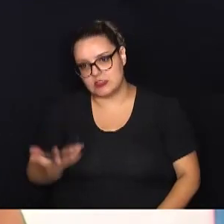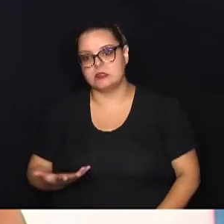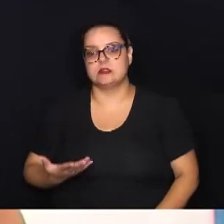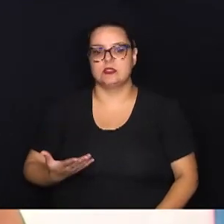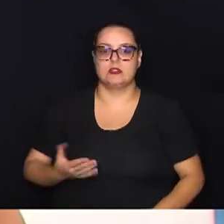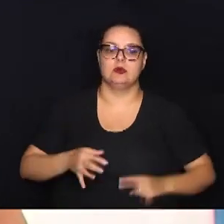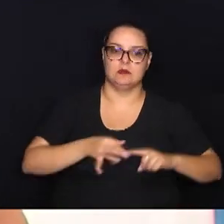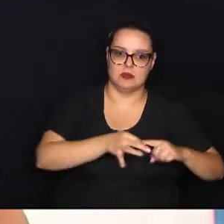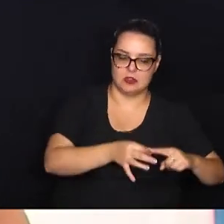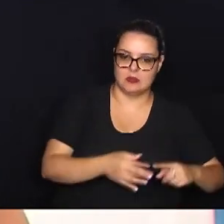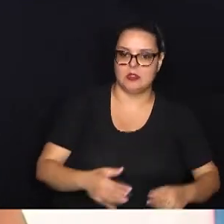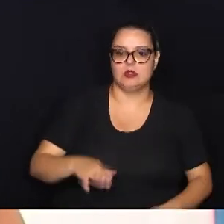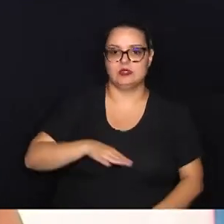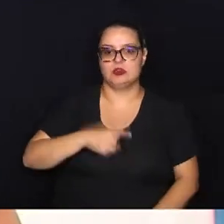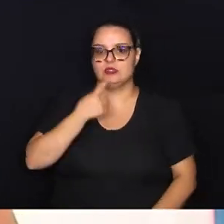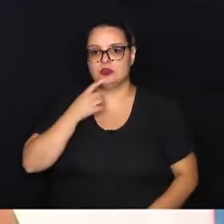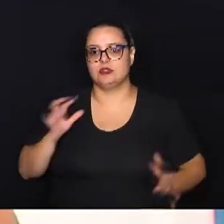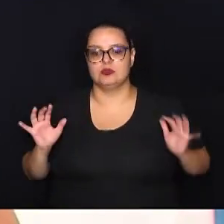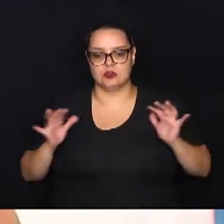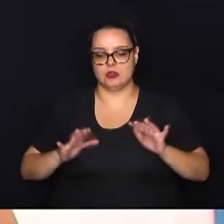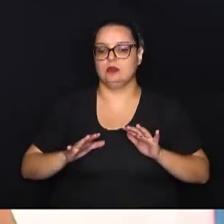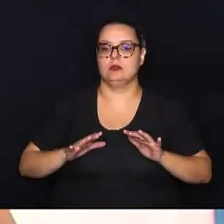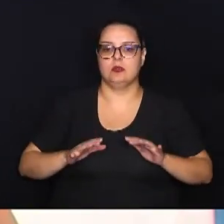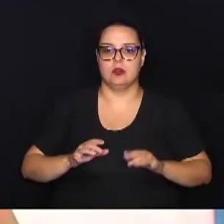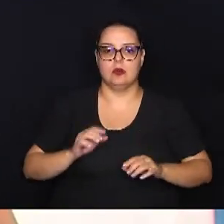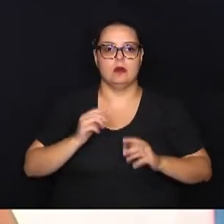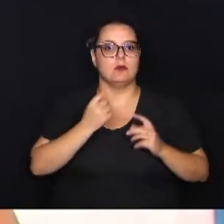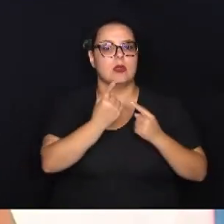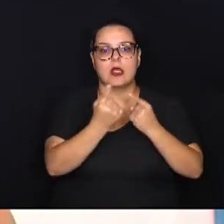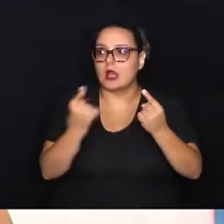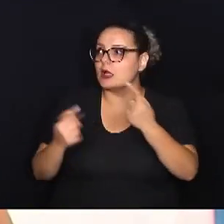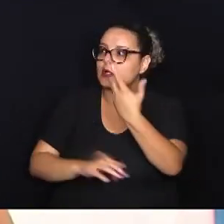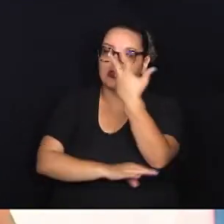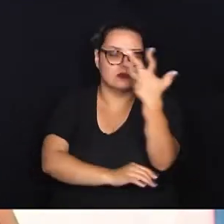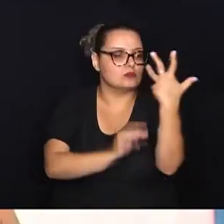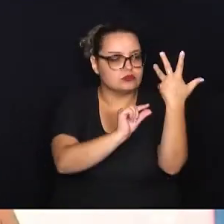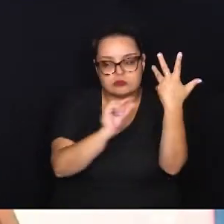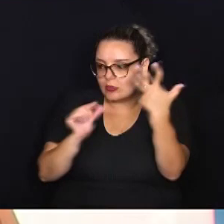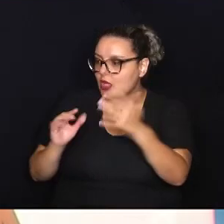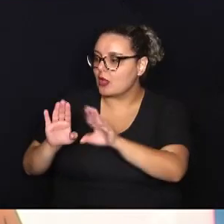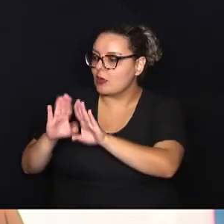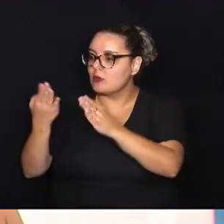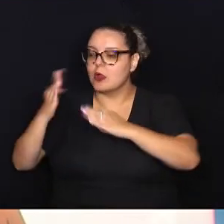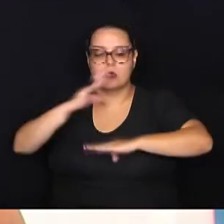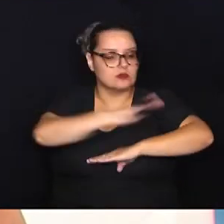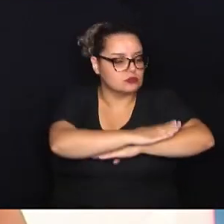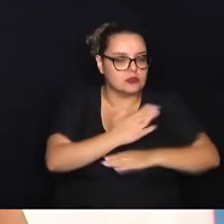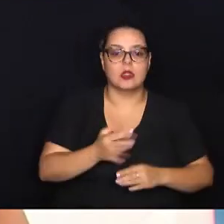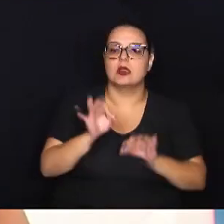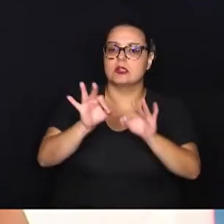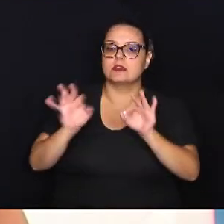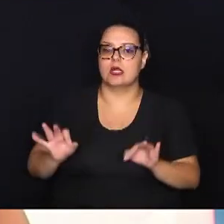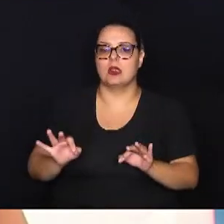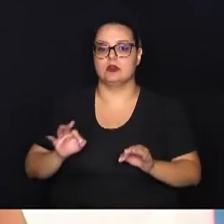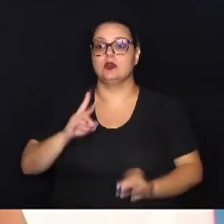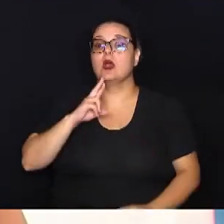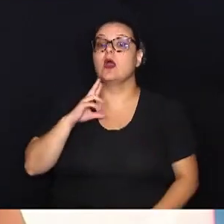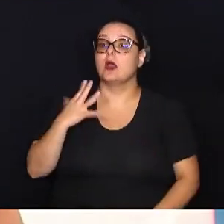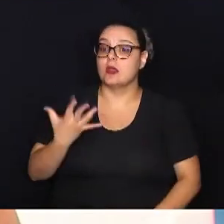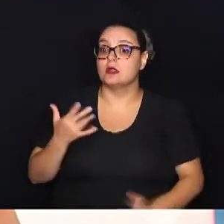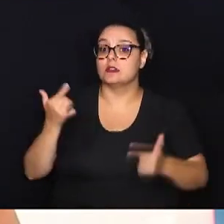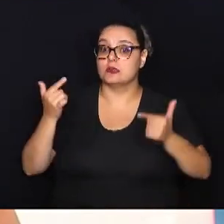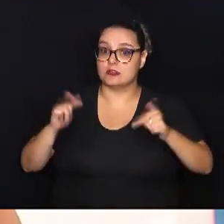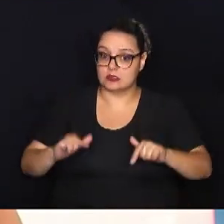Chegar, ocupar esse espaço no desejo de manter cada árvore no seu devido lugar, cada porta e janela no seu devido lugar. E hoje resultar nesse espaço